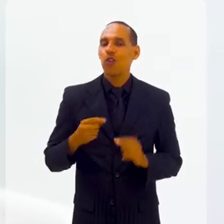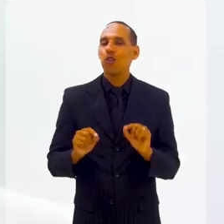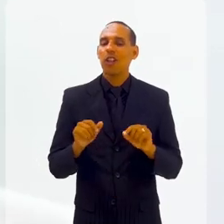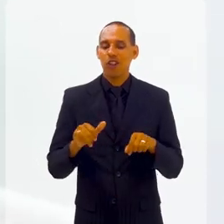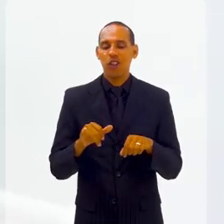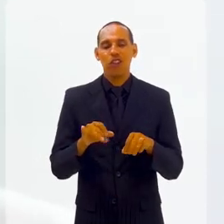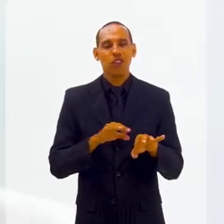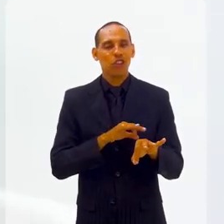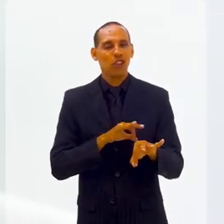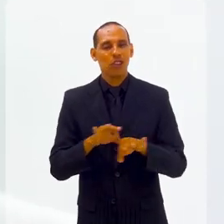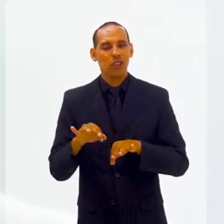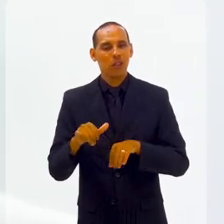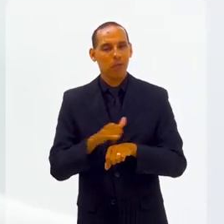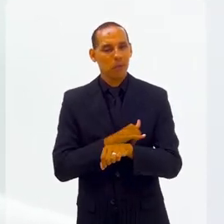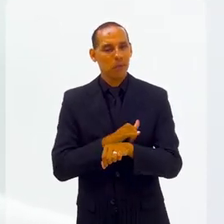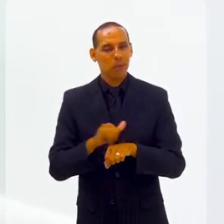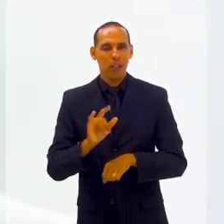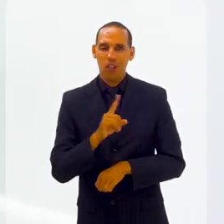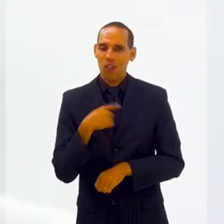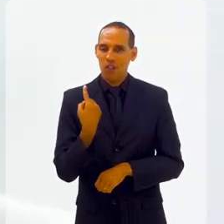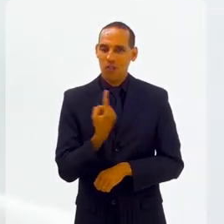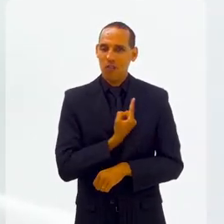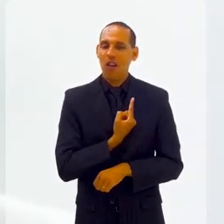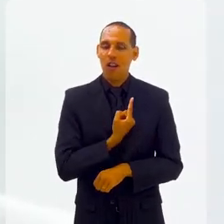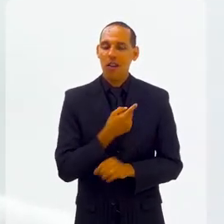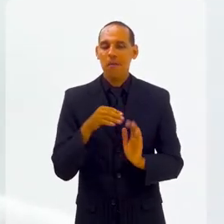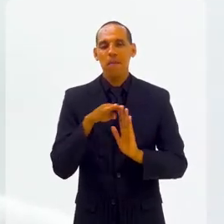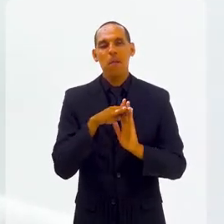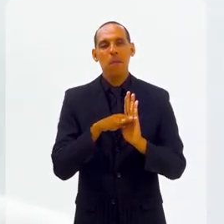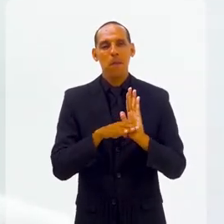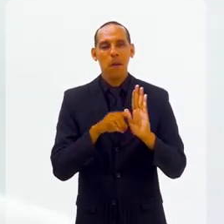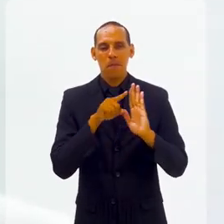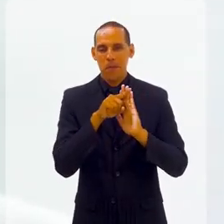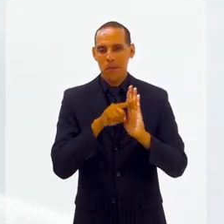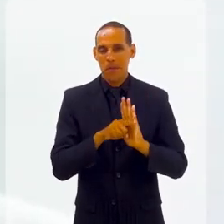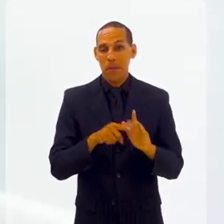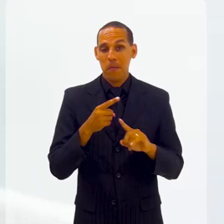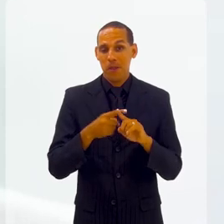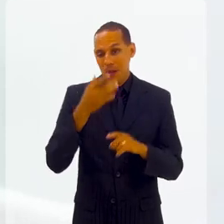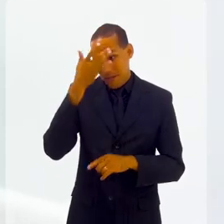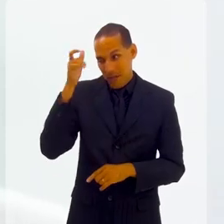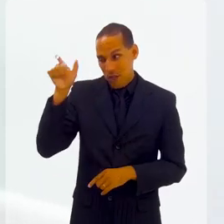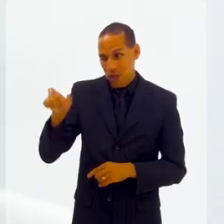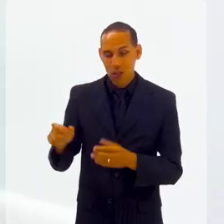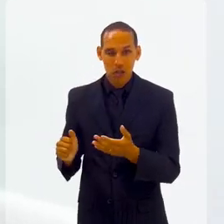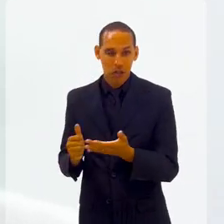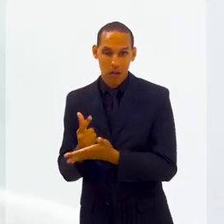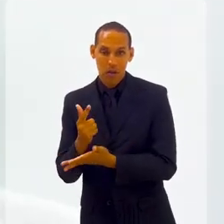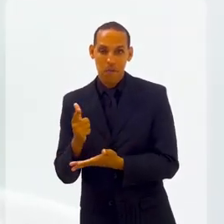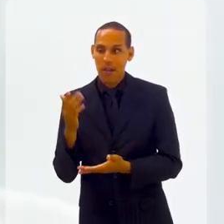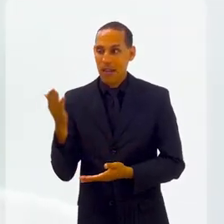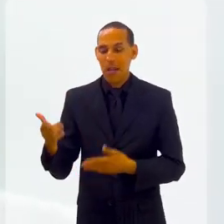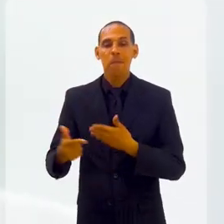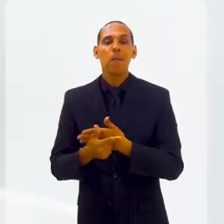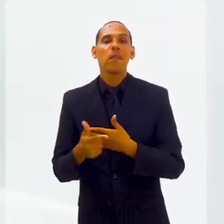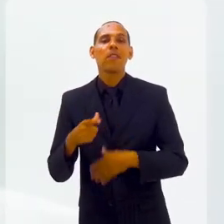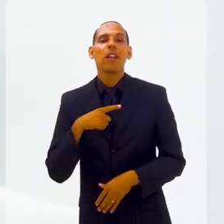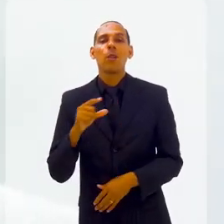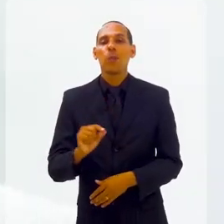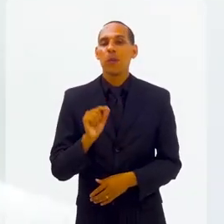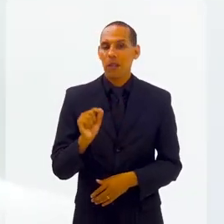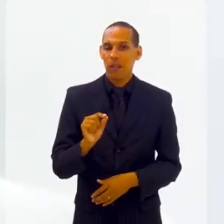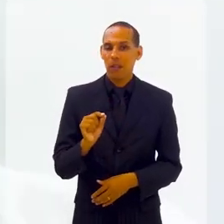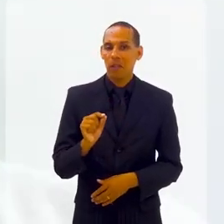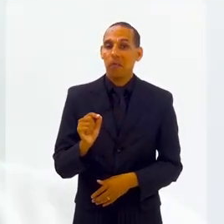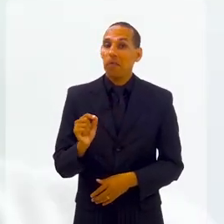presente nas nossas estratégias nas nossas programações de pesquisa né que o consumidor tem assumido esse